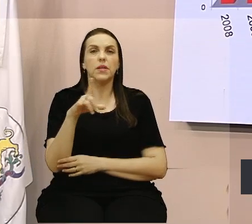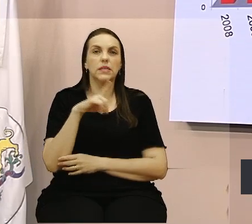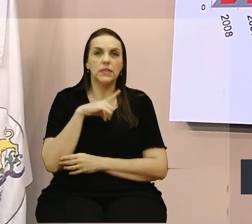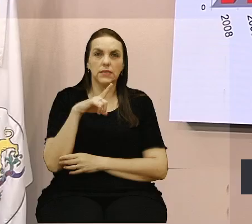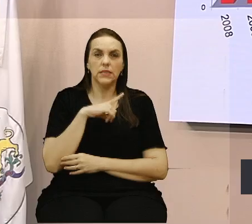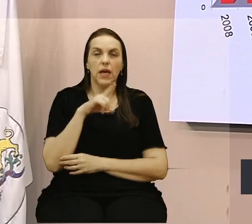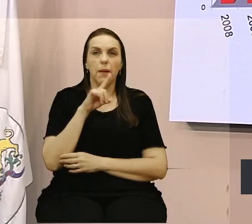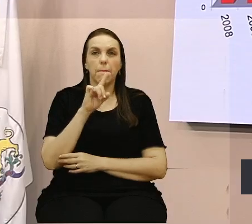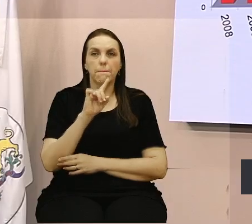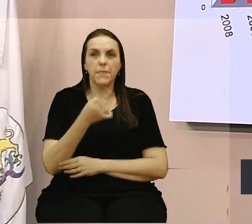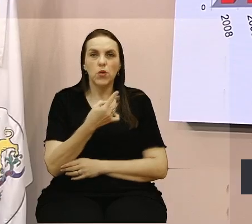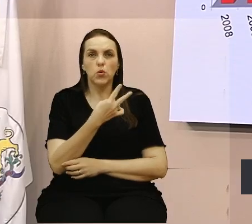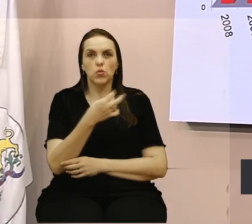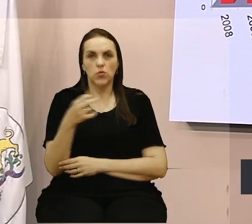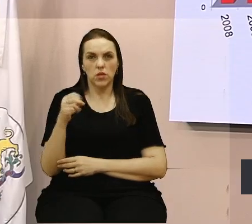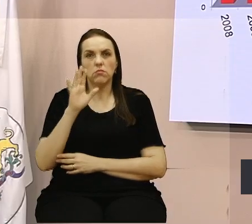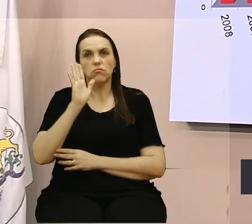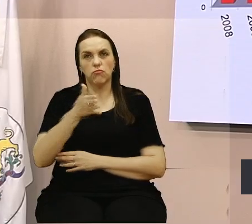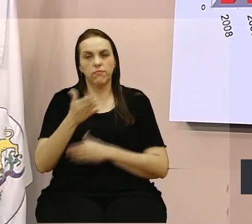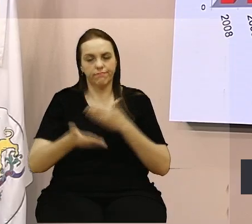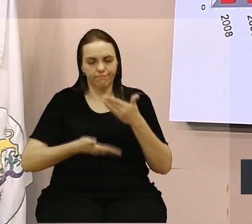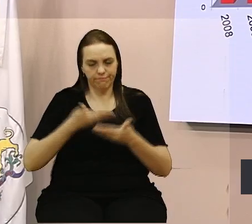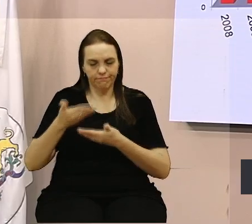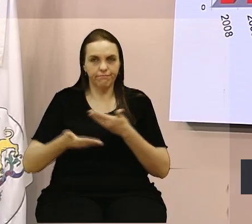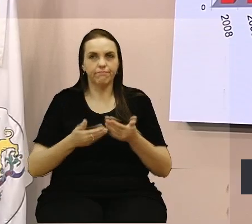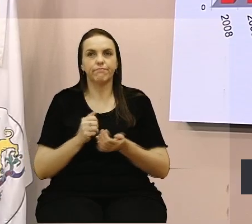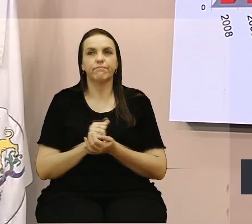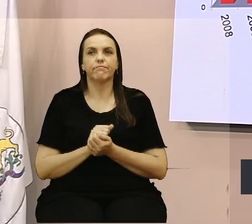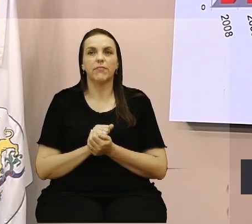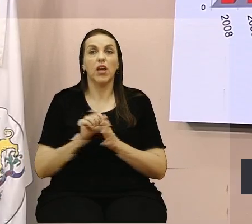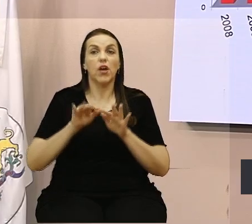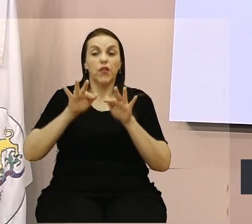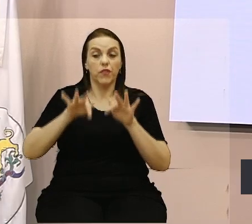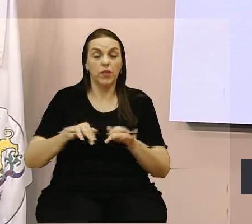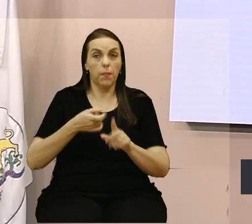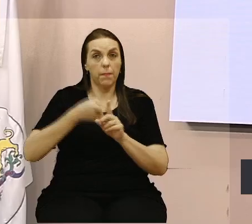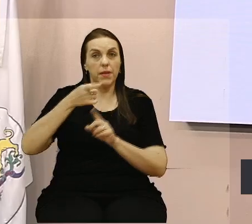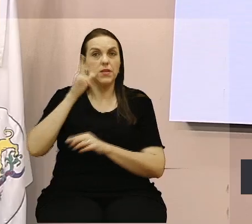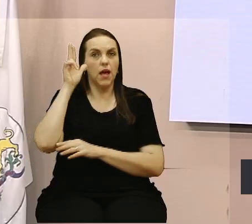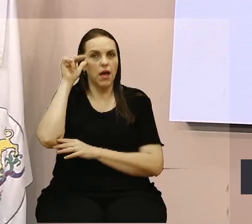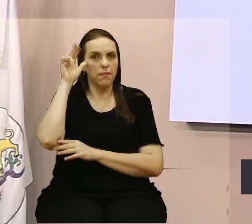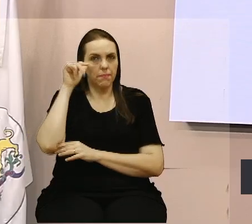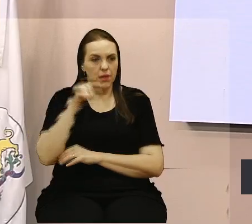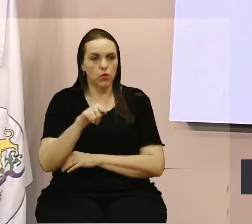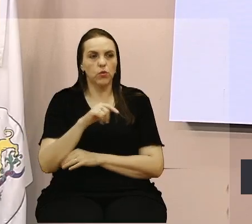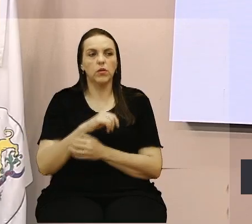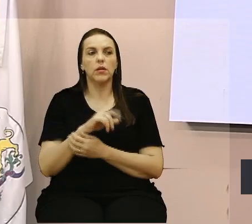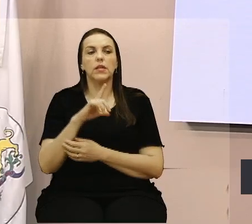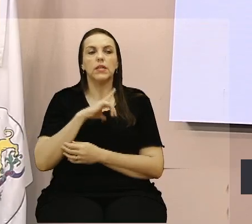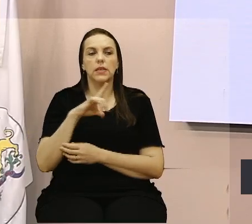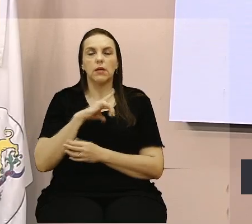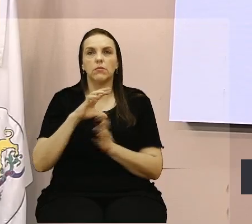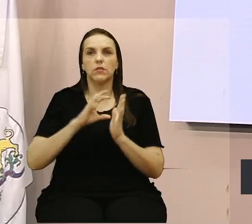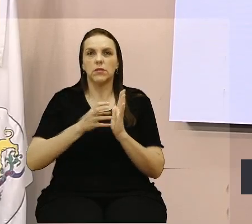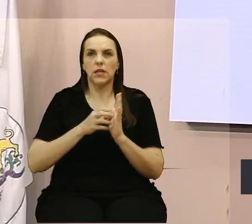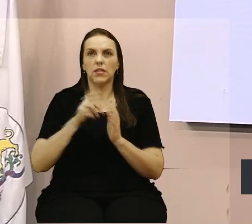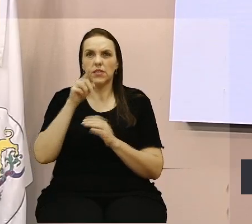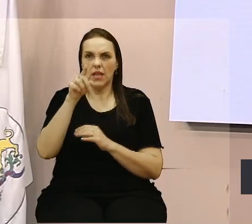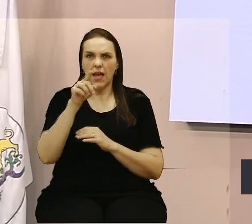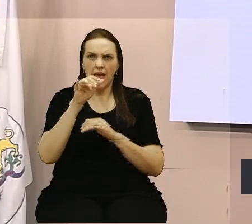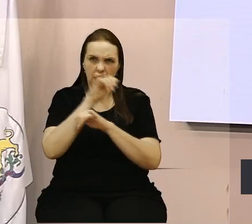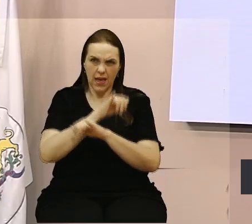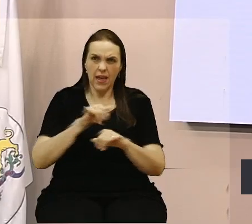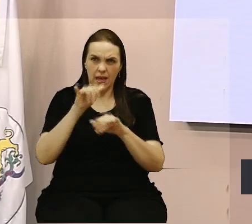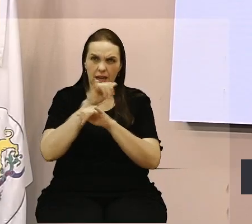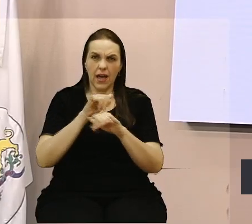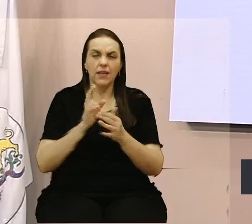chegando a 1.200 já, até o final do mês de abril. Então, aqui os dados. E aqui, né, esse recado que a gente